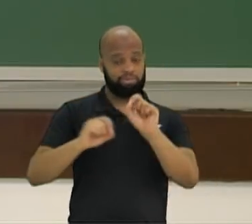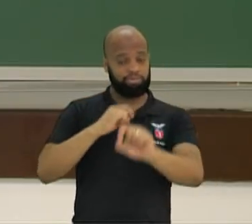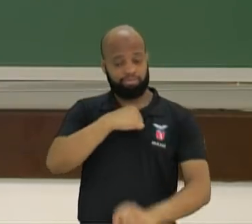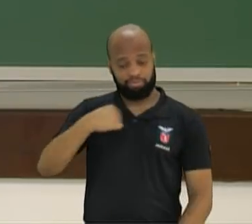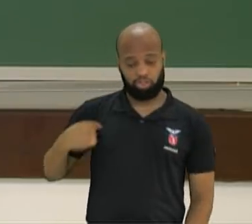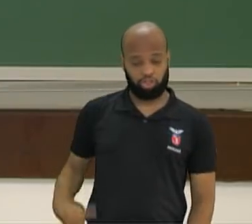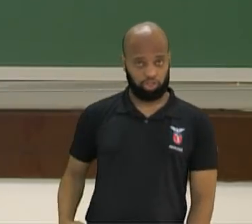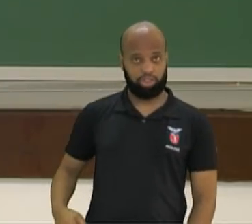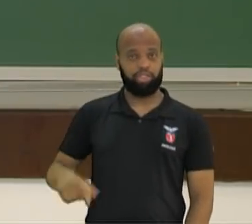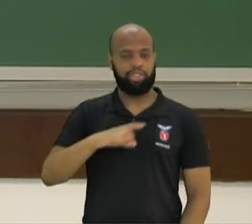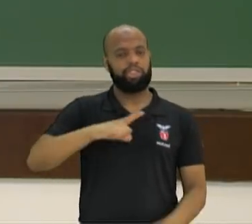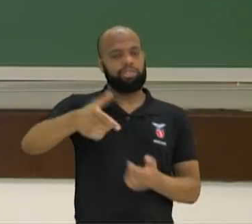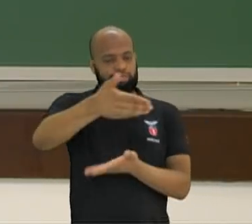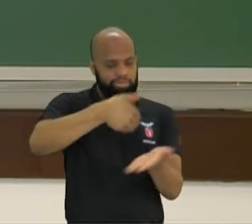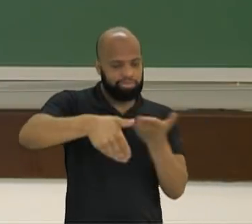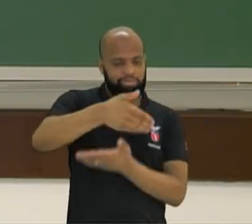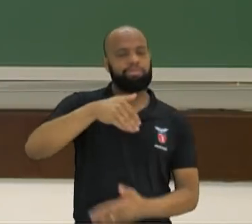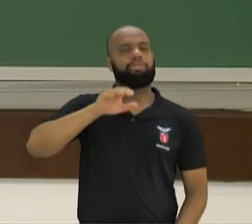China. E isso